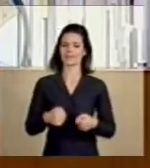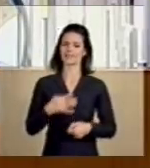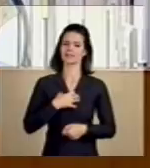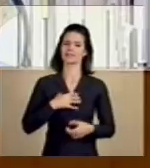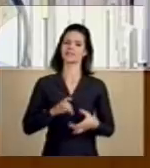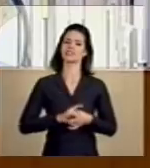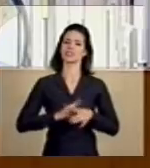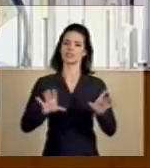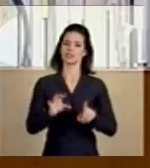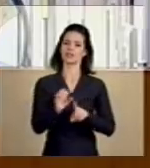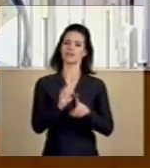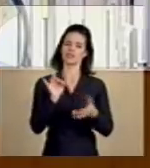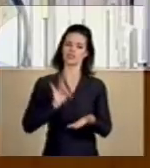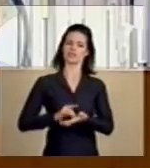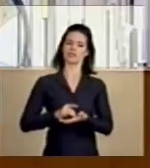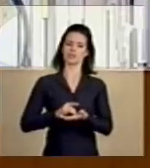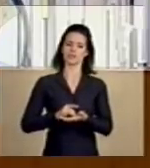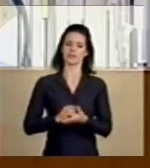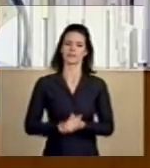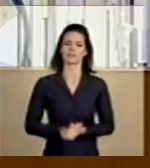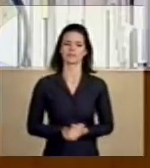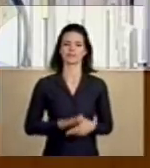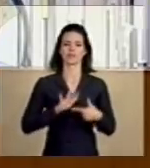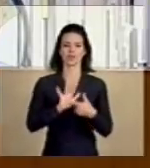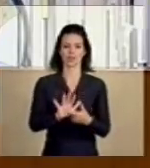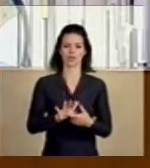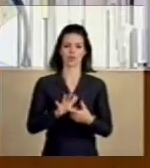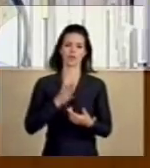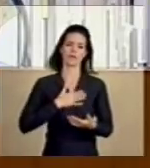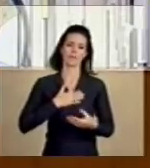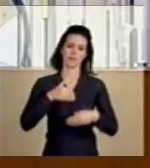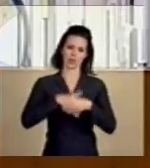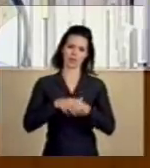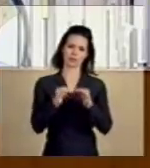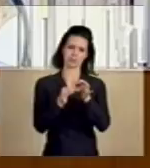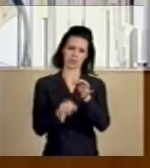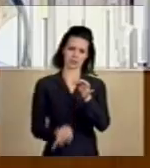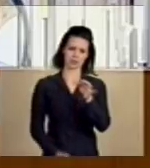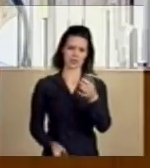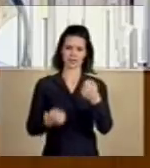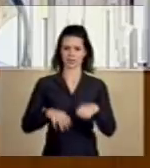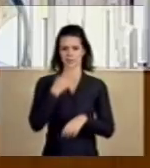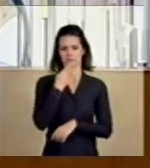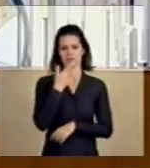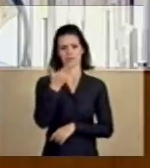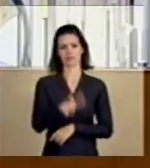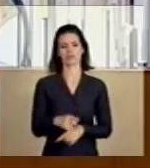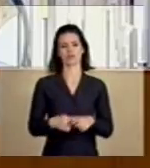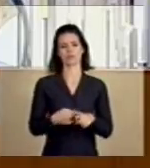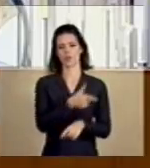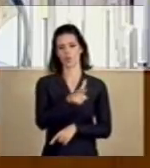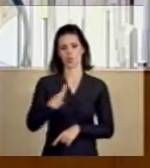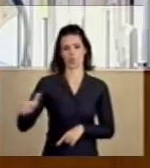ser verdadeiro com a sociedade. Eu exponho esses dados no meu voto, que é muito longo e que não precisam ser repetidos, porque foi antecedido